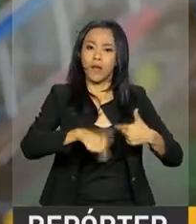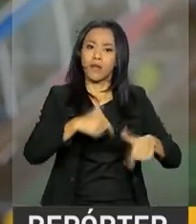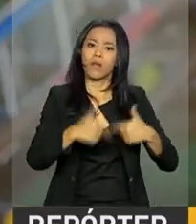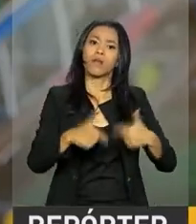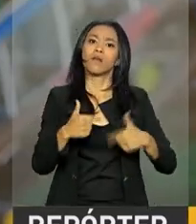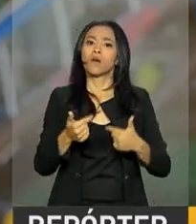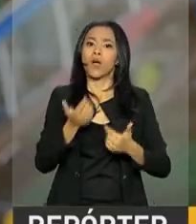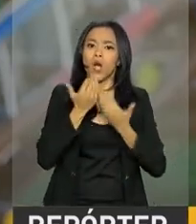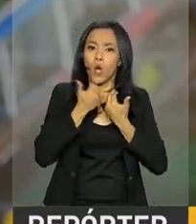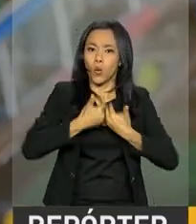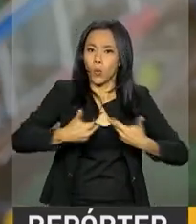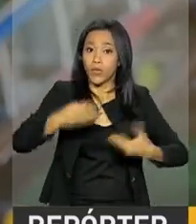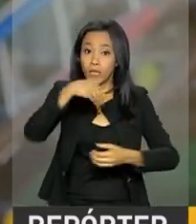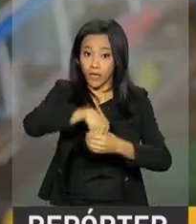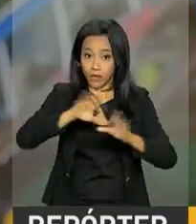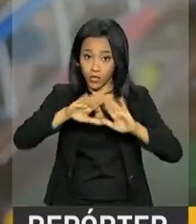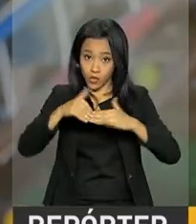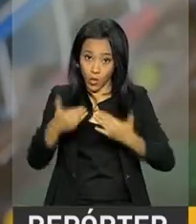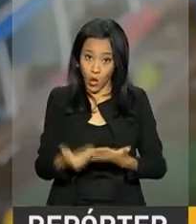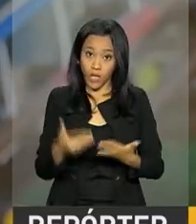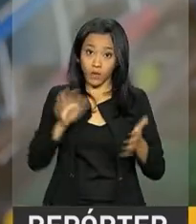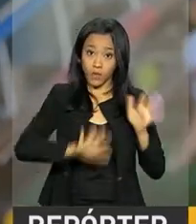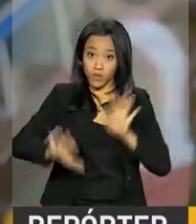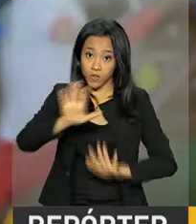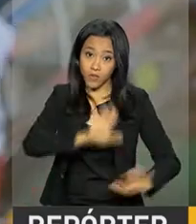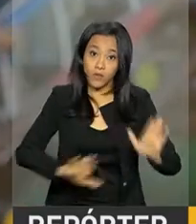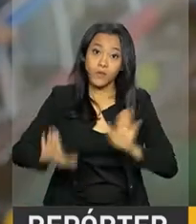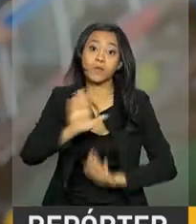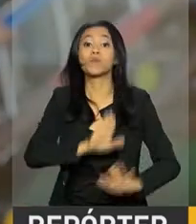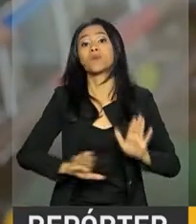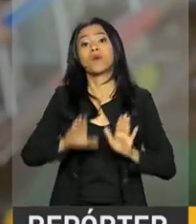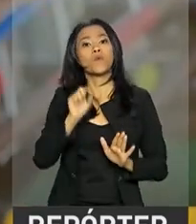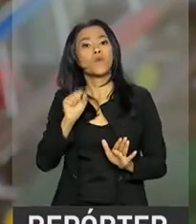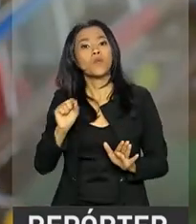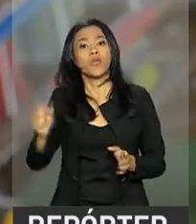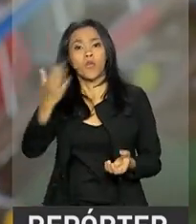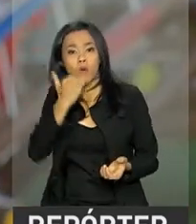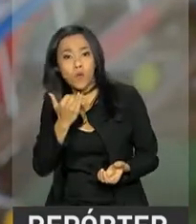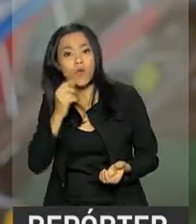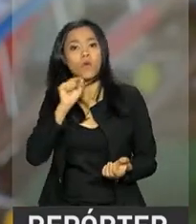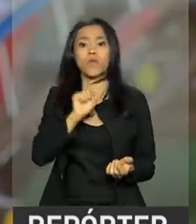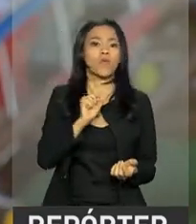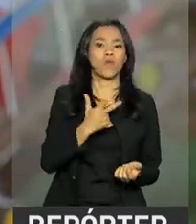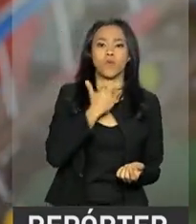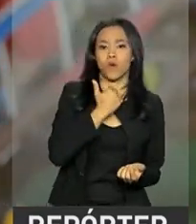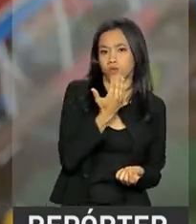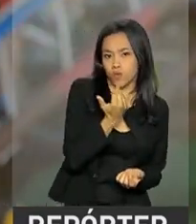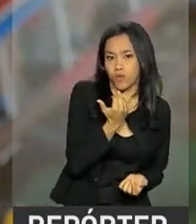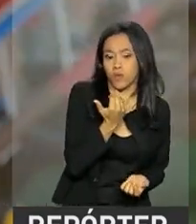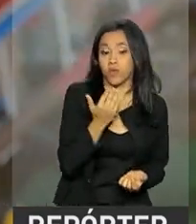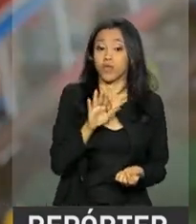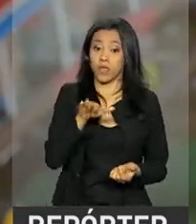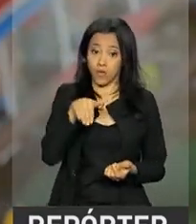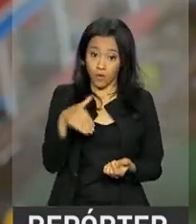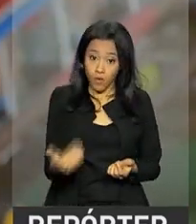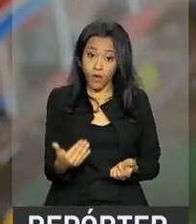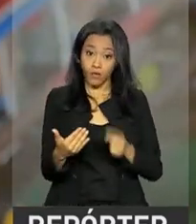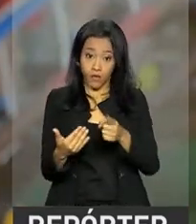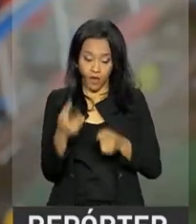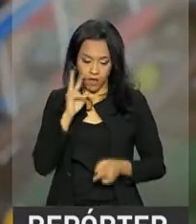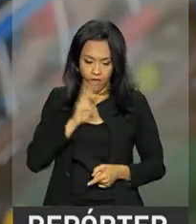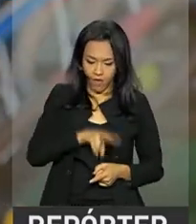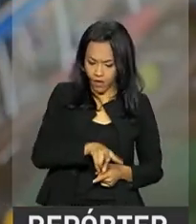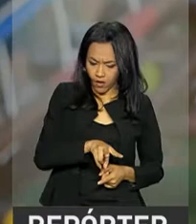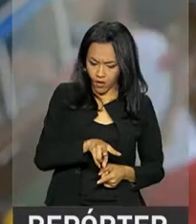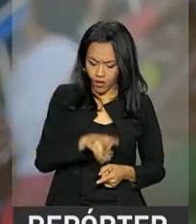de uma escola, a gente tem que ter esse cuidado com o que a criança pode comer, o que é adequado ela comer. E quando ela vai olhar